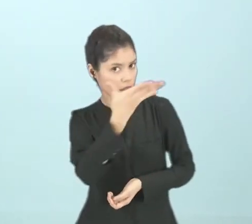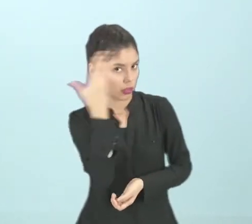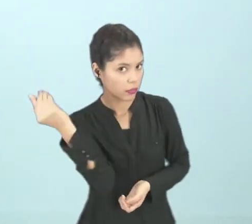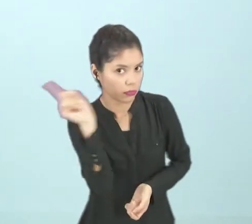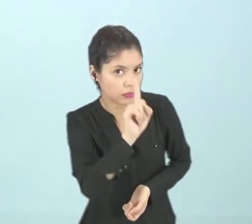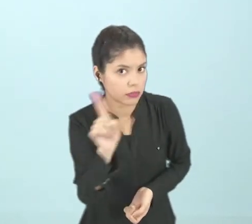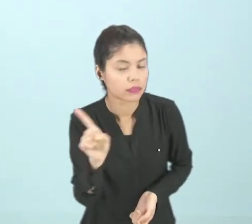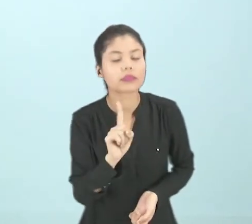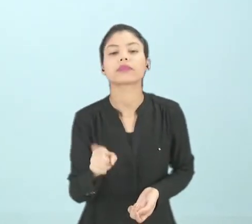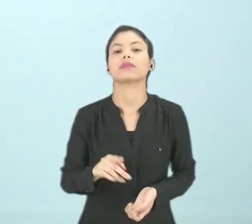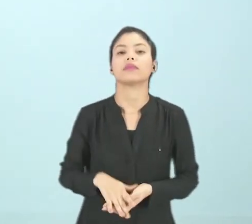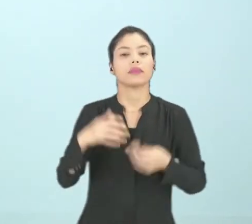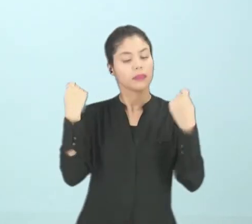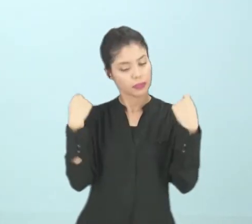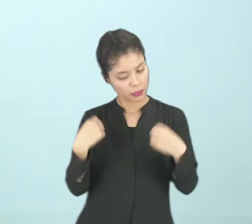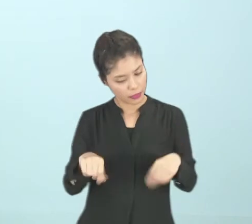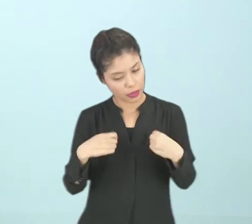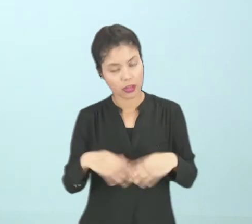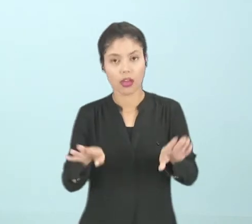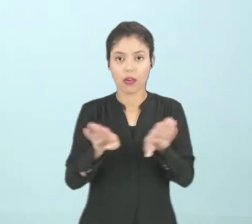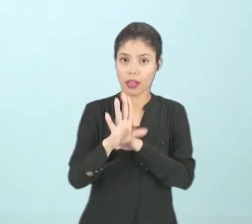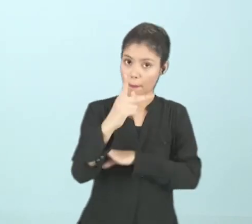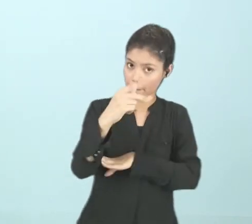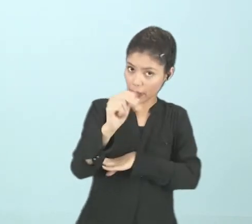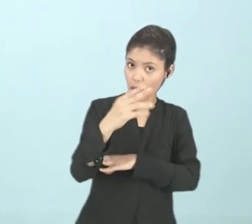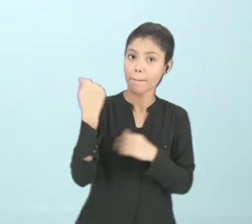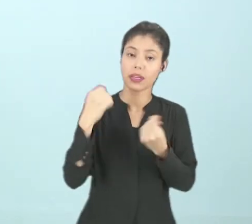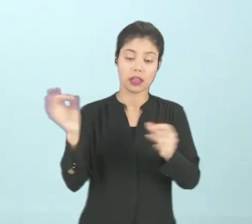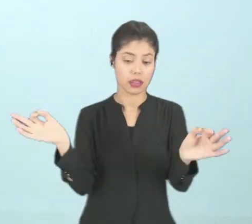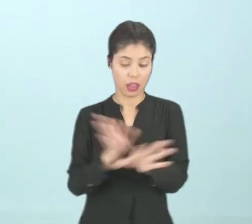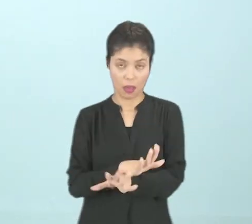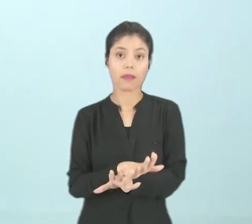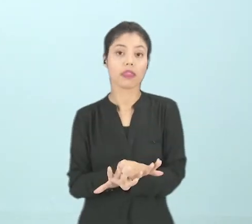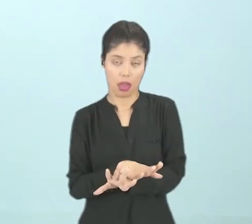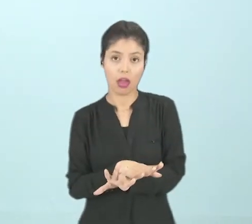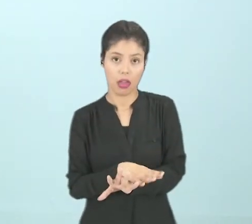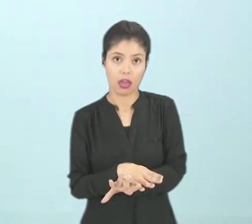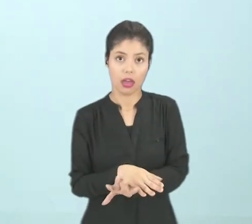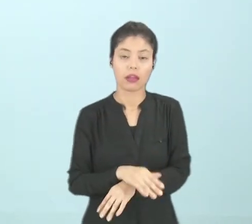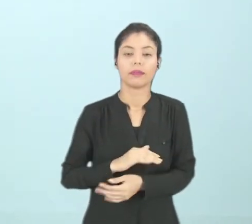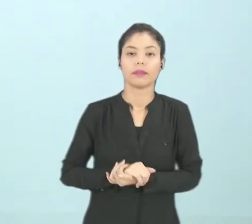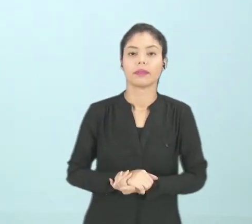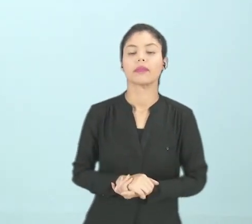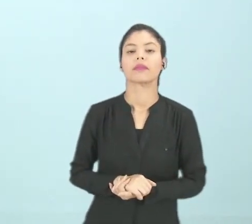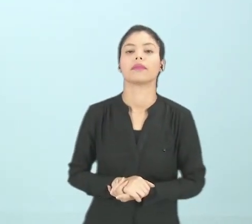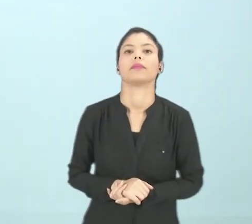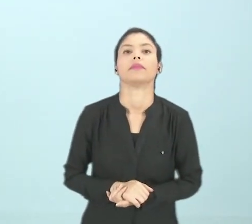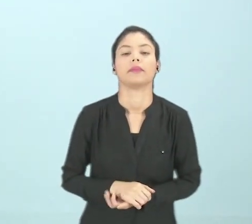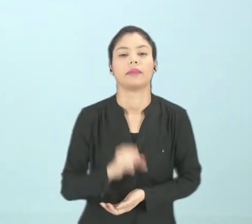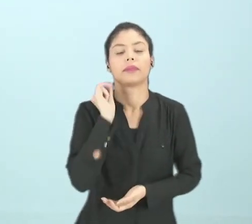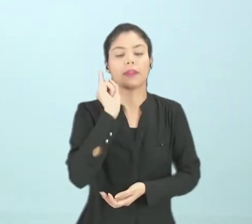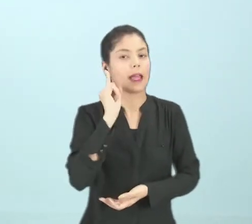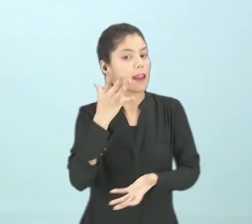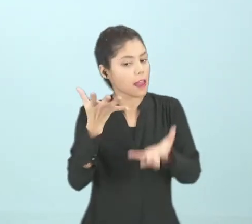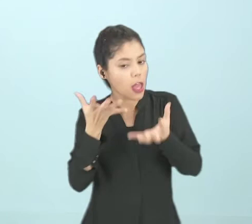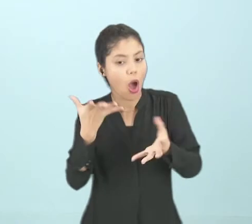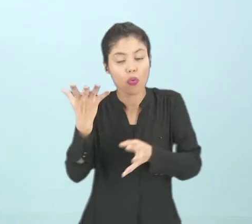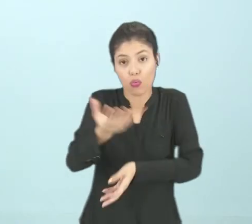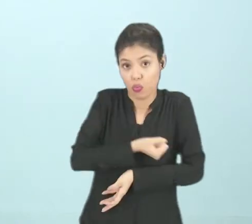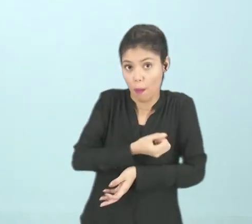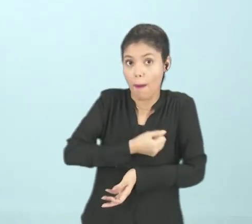esqueça disso. Para que um número seja par, ele precisa terminar nesses algarismos. Ora, se ele quer um número